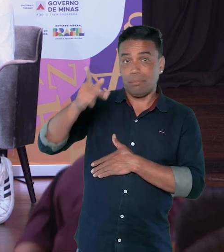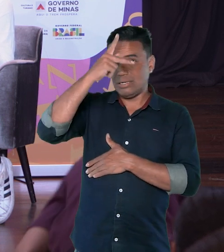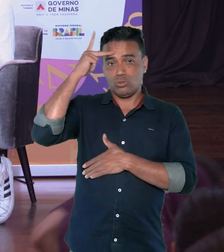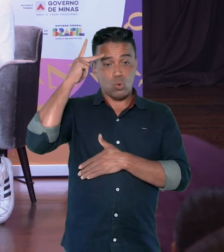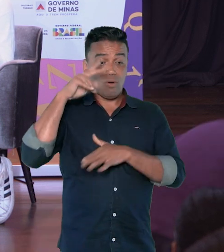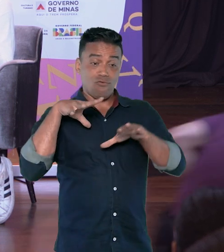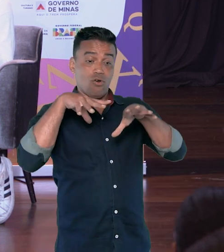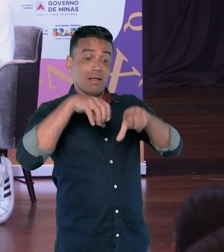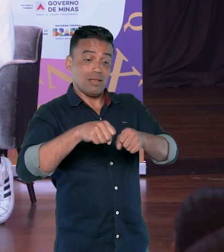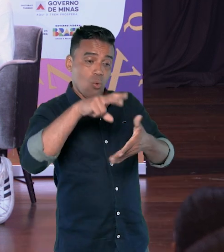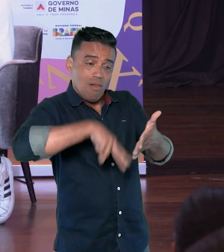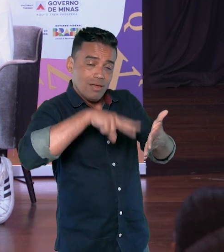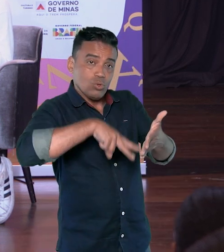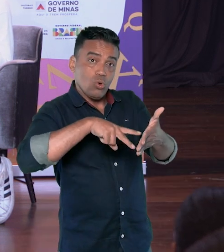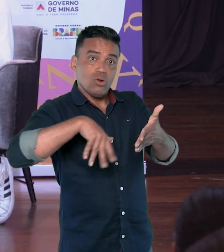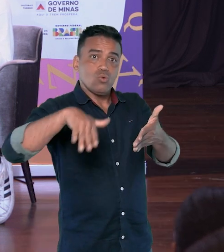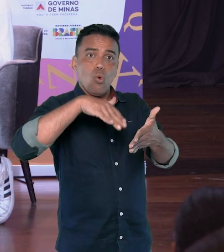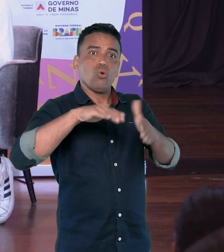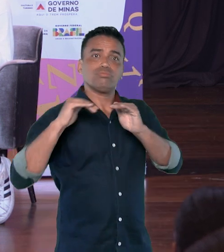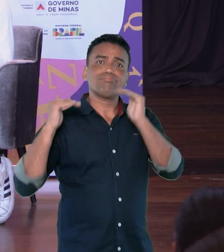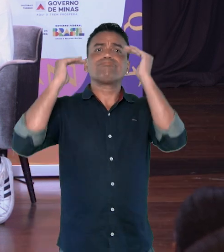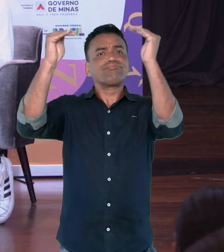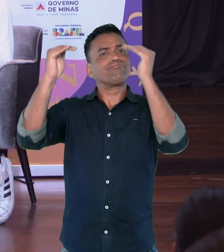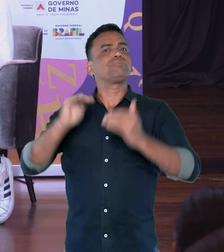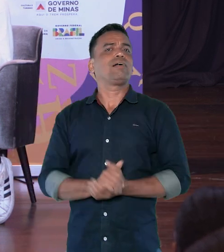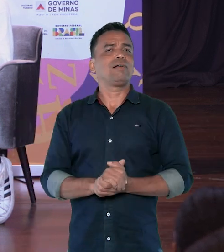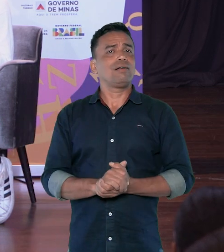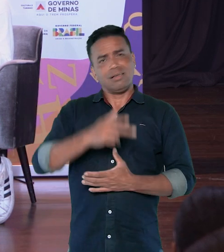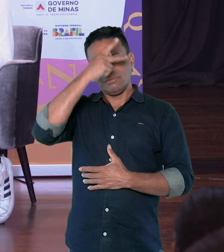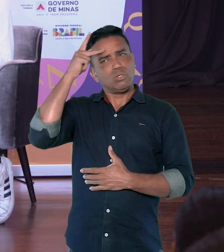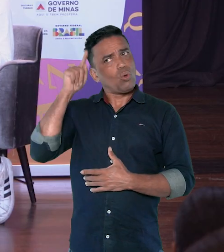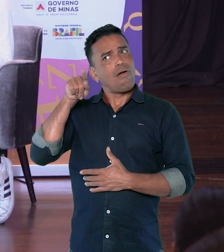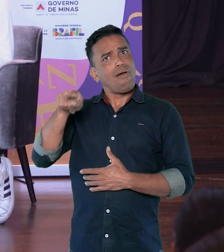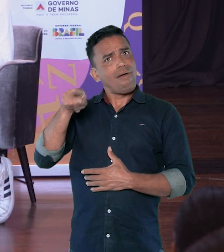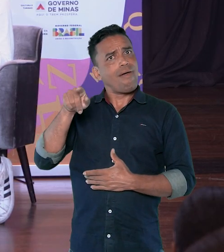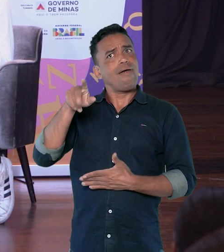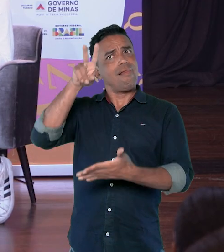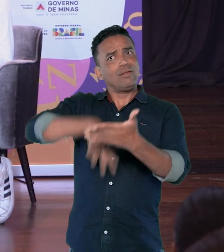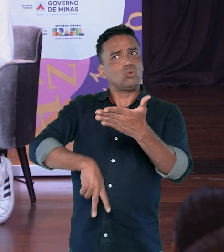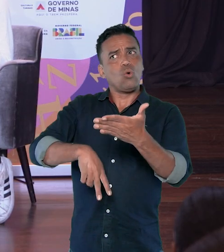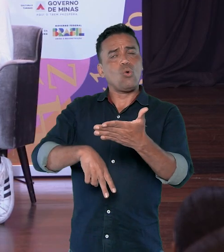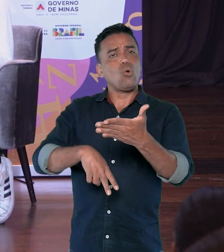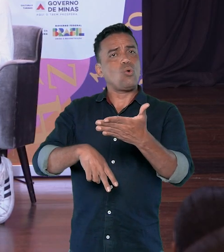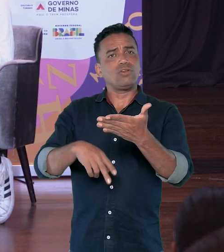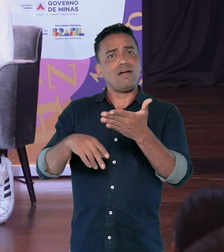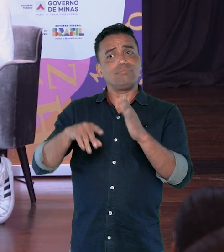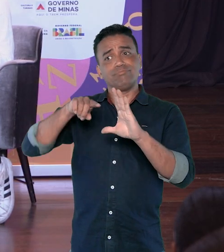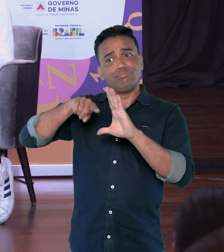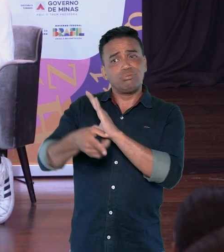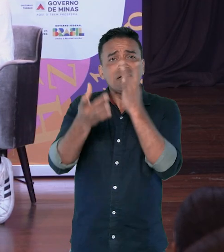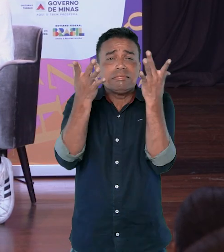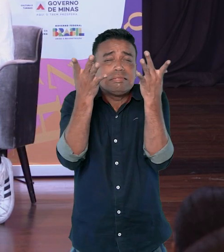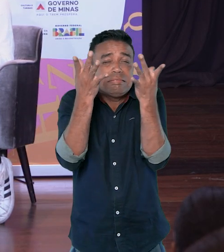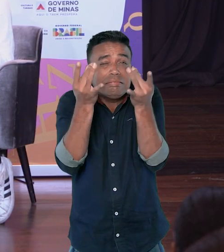leitor num outro patamar, né? Naquele leitor que se torna, vai aprimorando, na